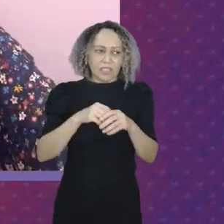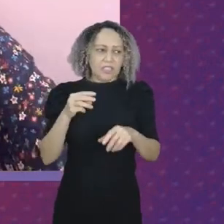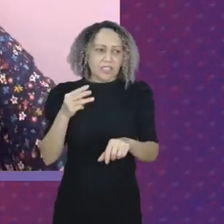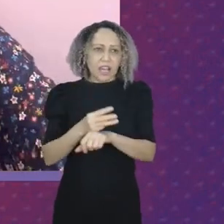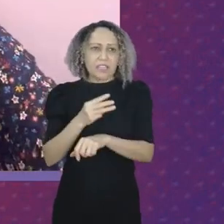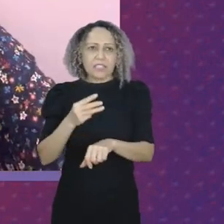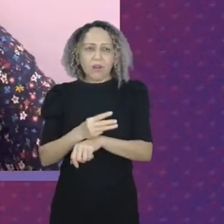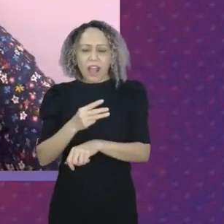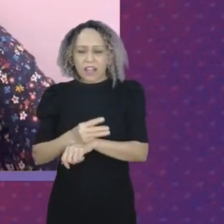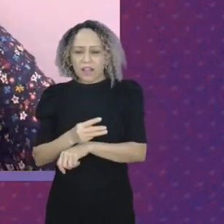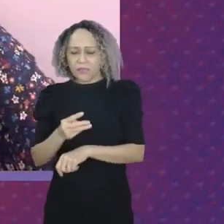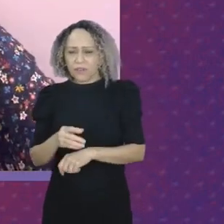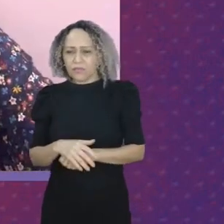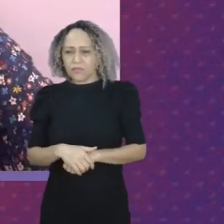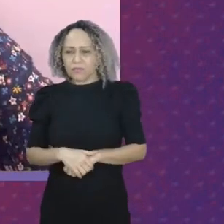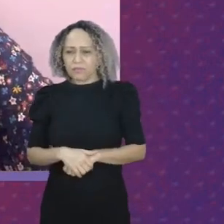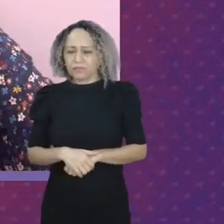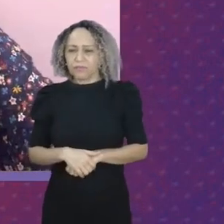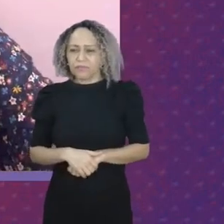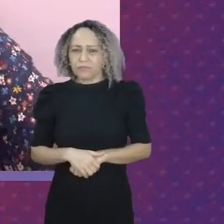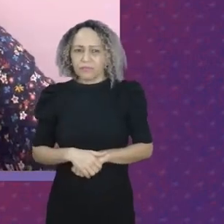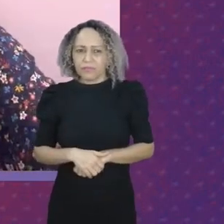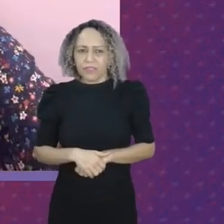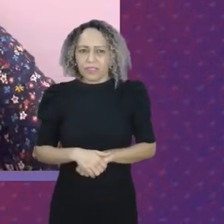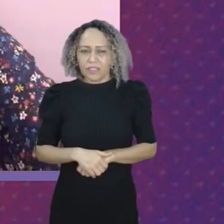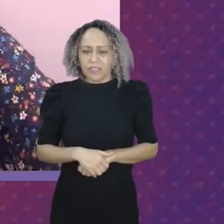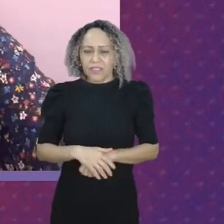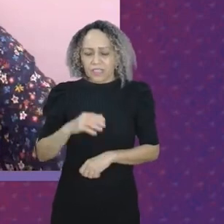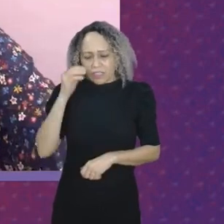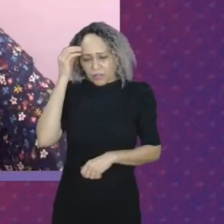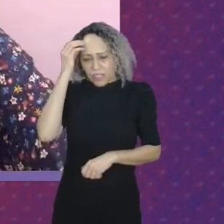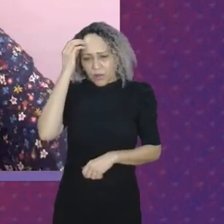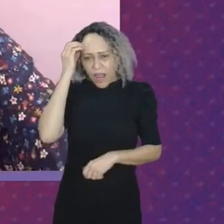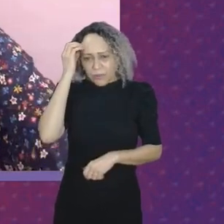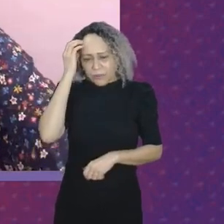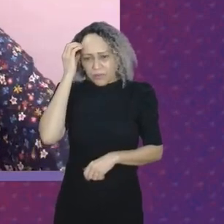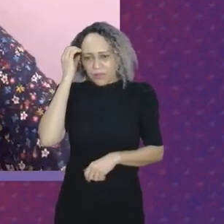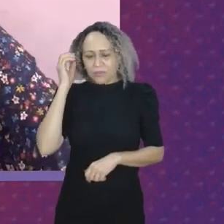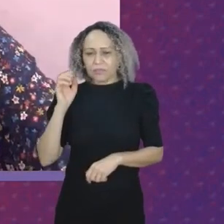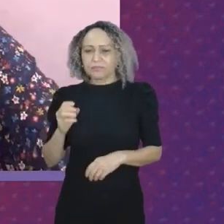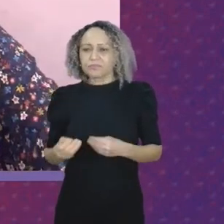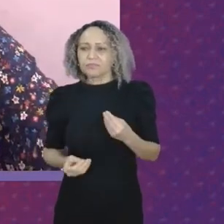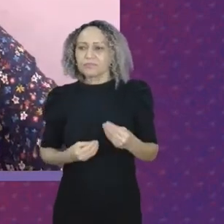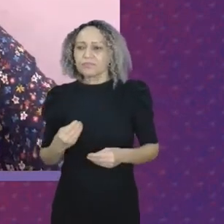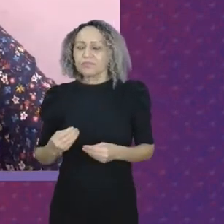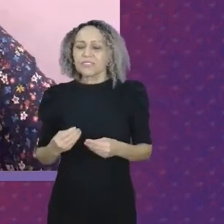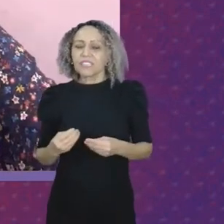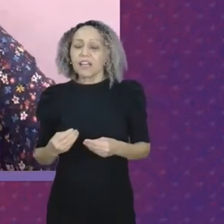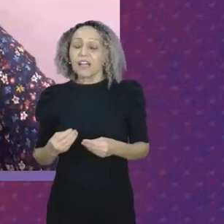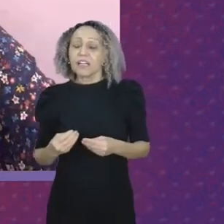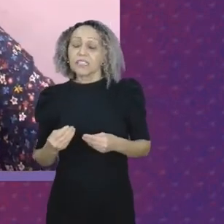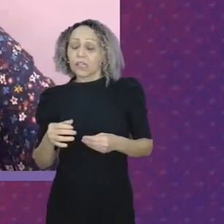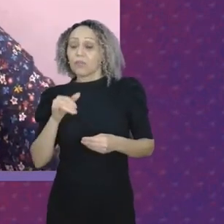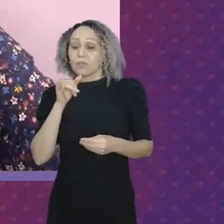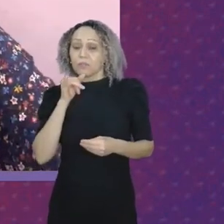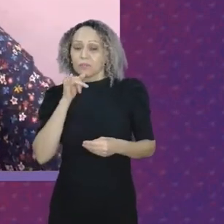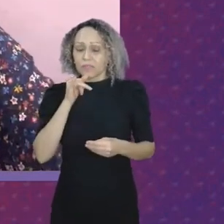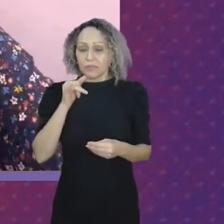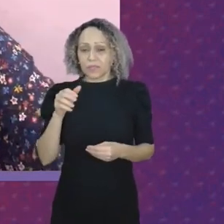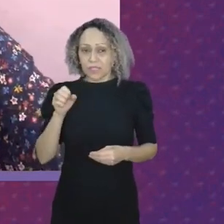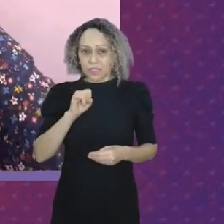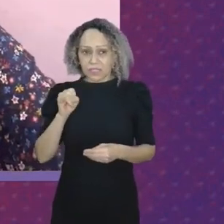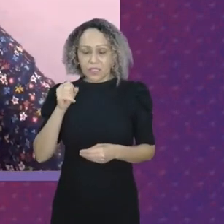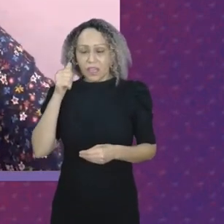gente sabe que esse reconhecimento é super importante, mas ele é mais importante porque ele vai trazer outras pessoas junto com a